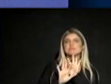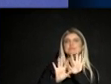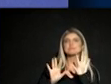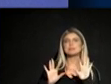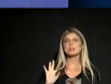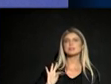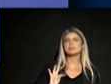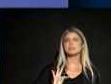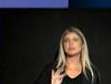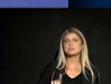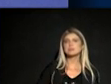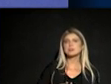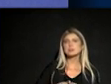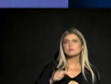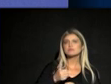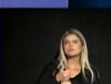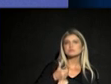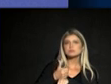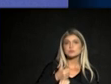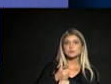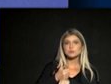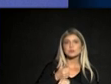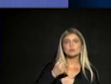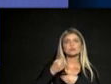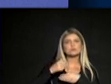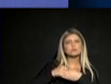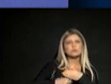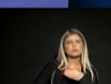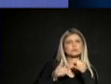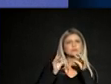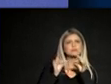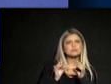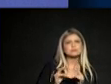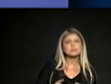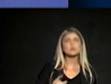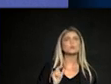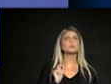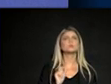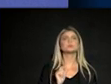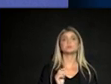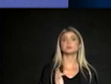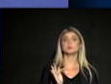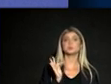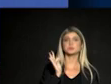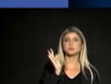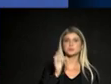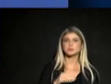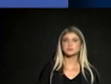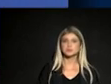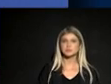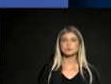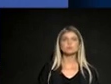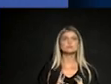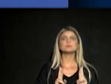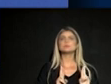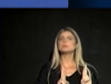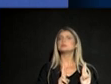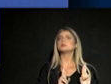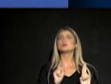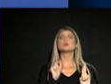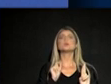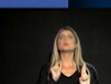transparente, técnico e profundo, um pouco do que pode acontecer e de que nos espera